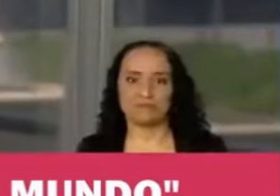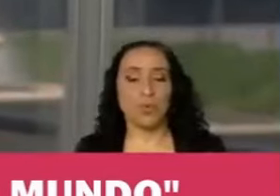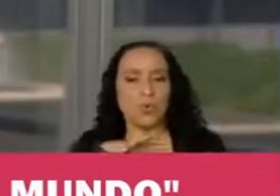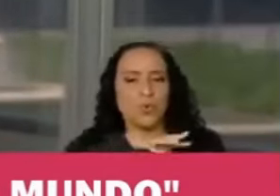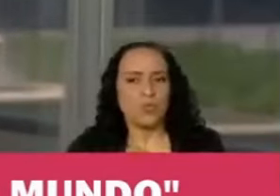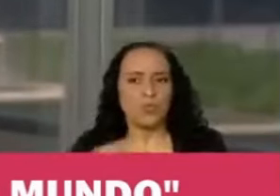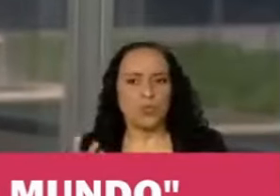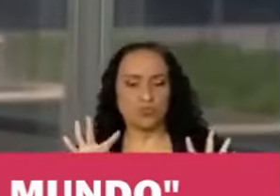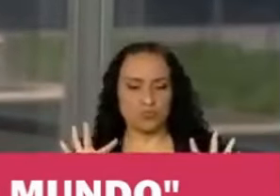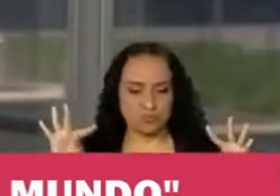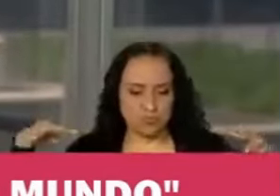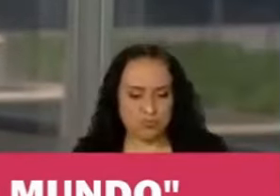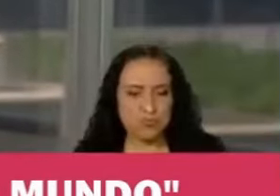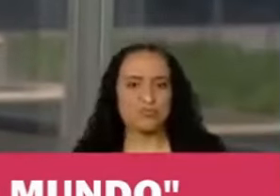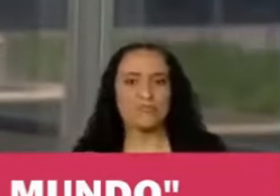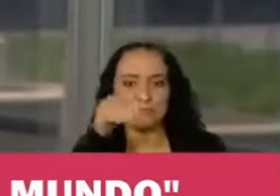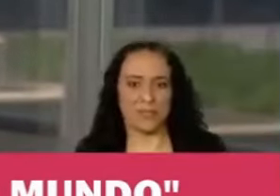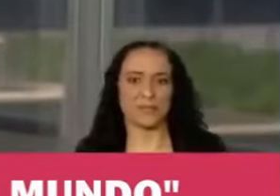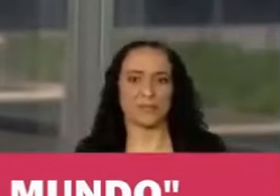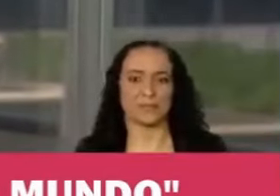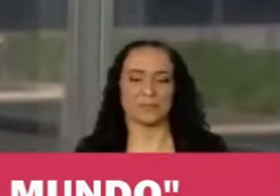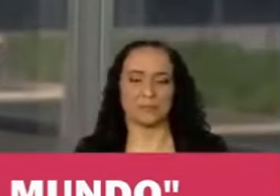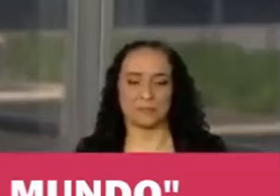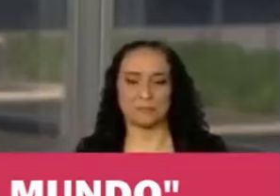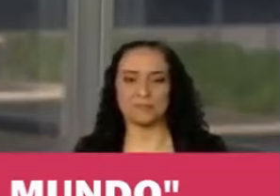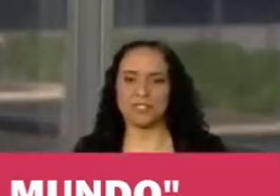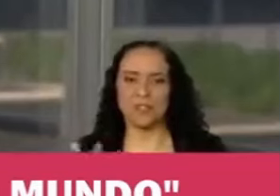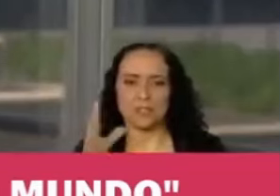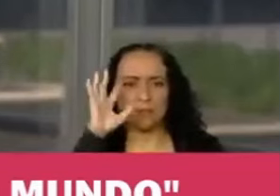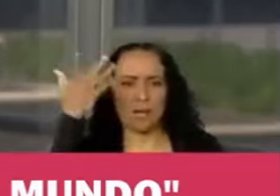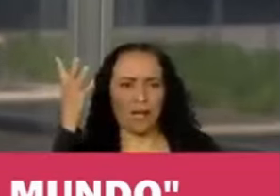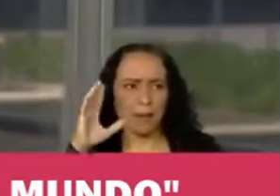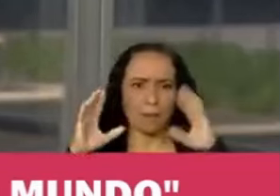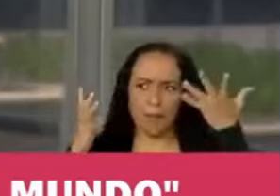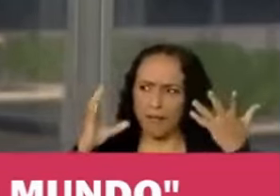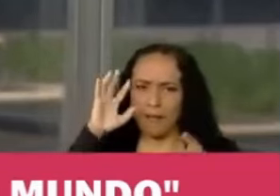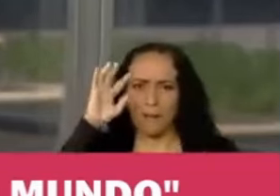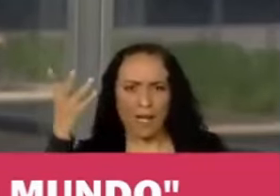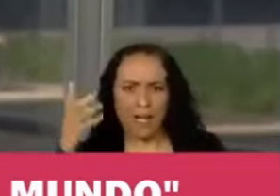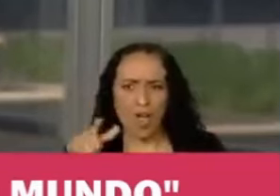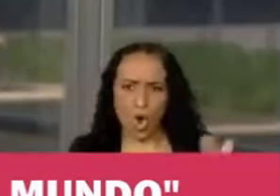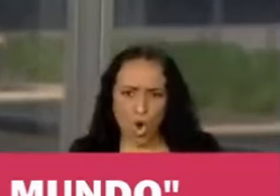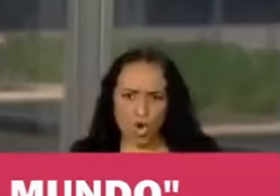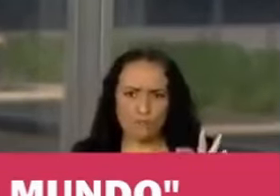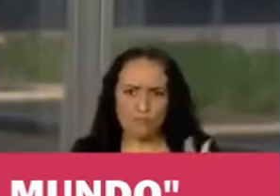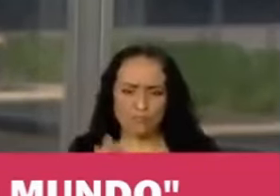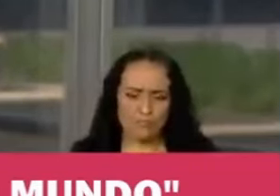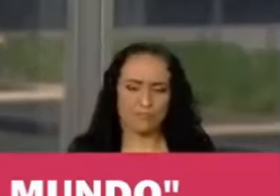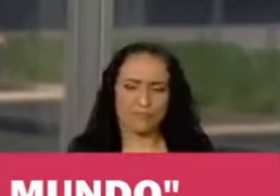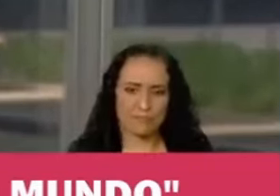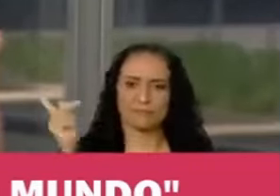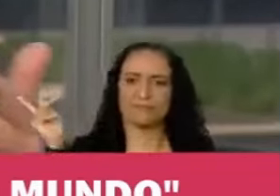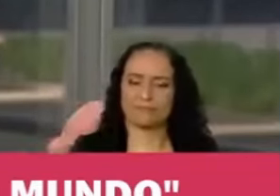seu olhar voltado para o Brasil. E as resoluções, as definições que saírem daqui terão, efetivamente, um enorme impacto.